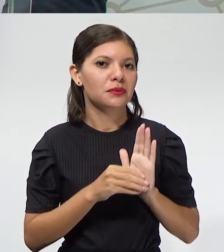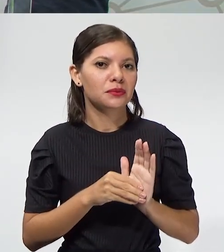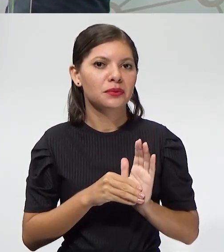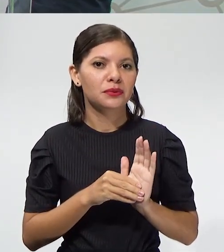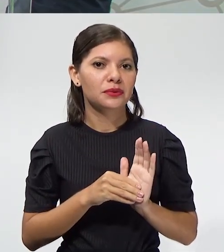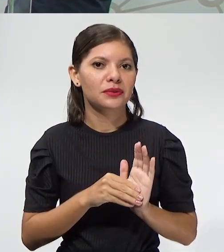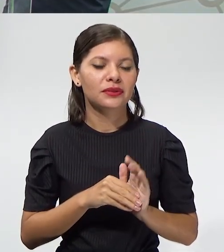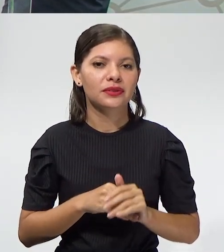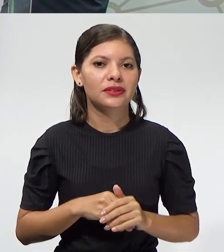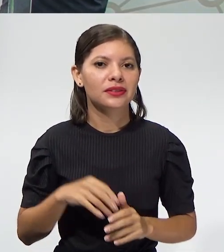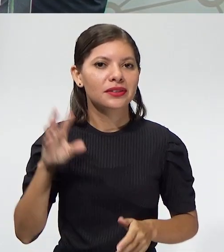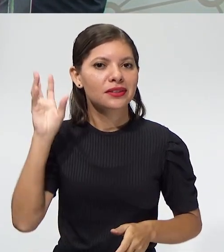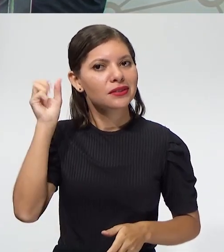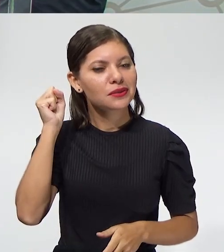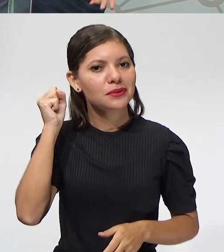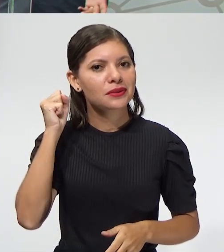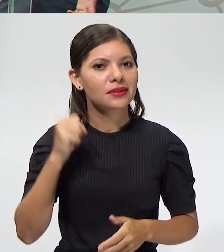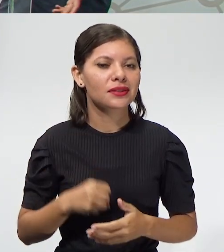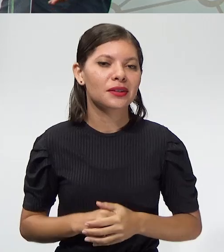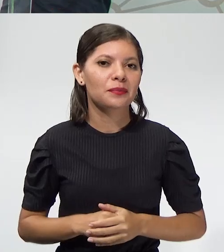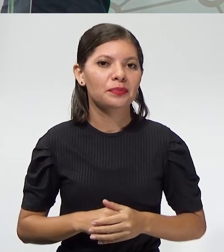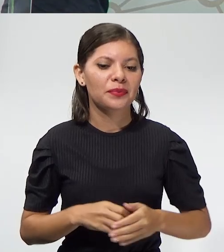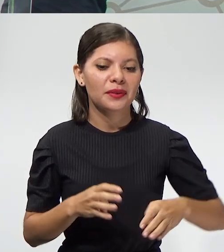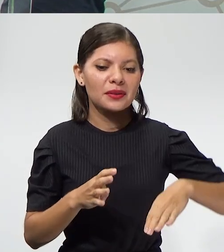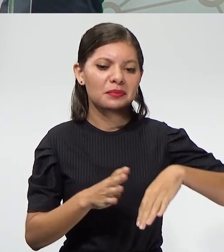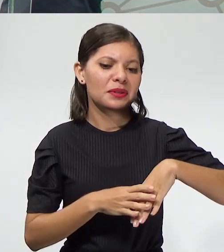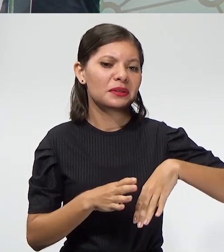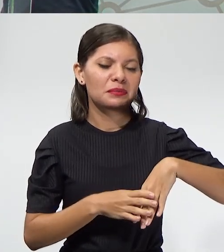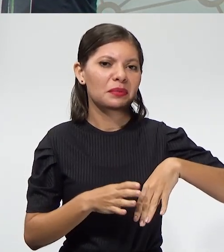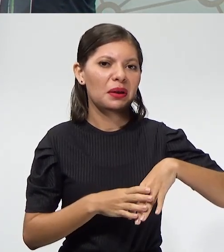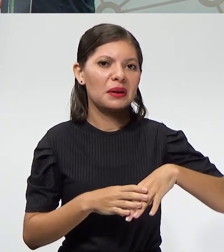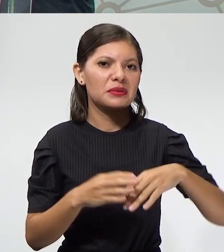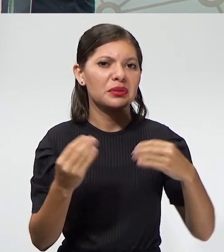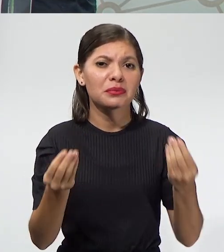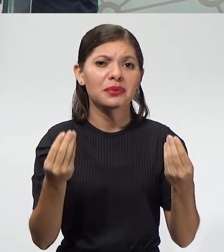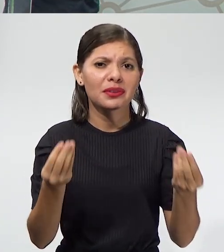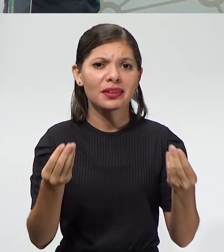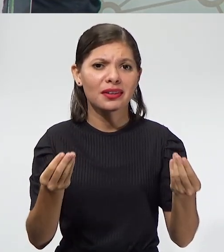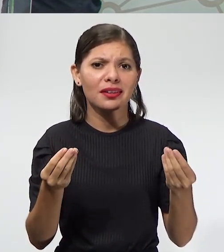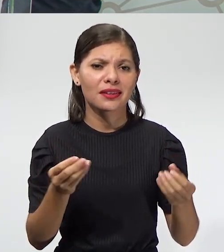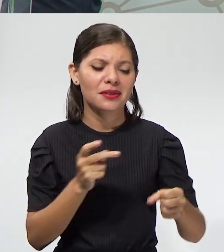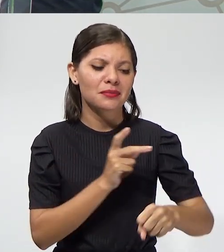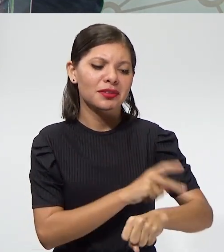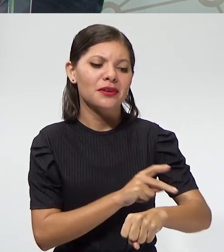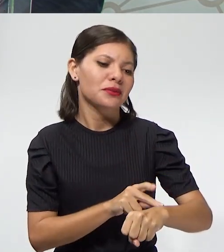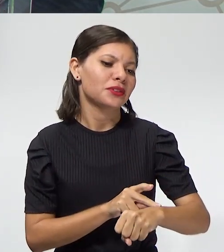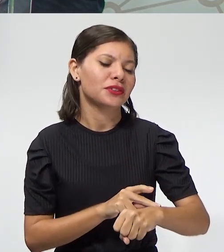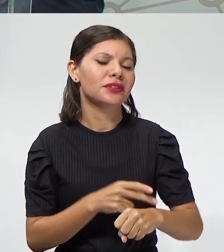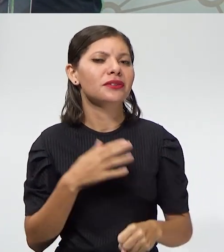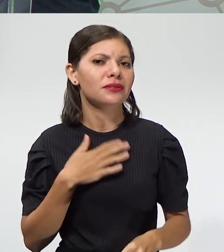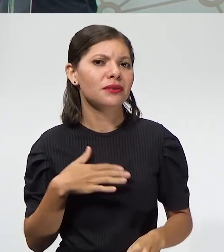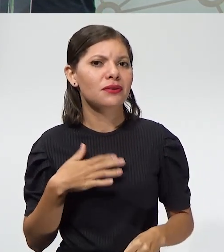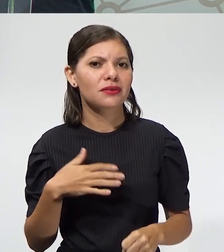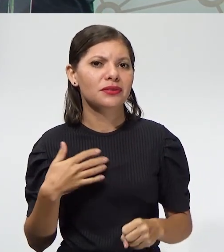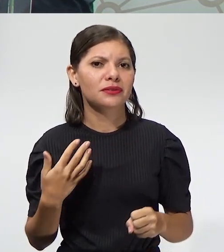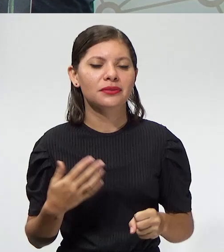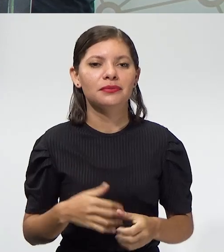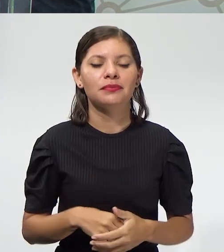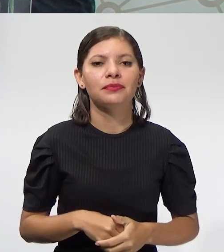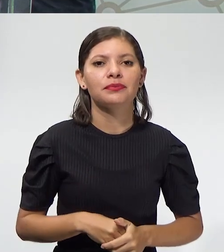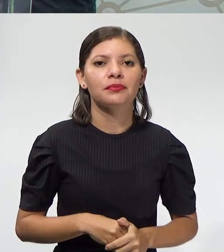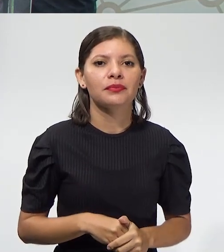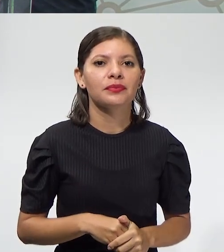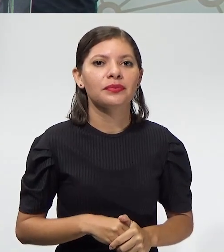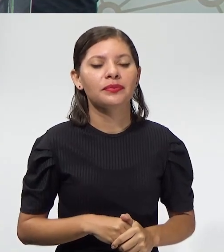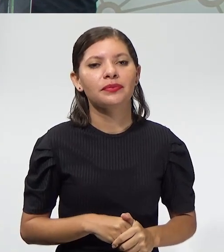escuta, né, professora? Mas por que eu vou estudar matemática se eu estou fazendo pedagogia? Para que eu tenho que aprender isso? Não tem